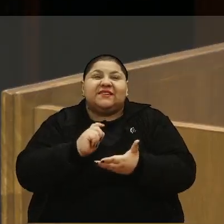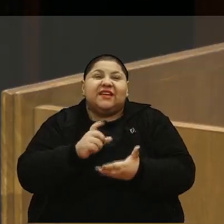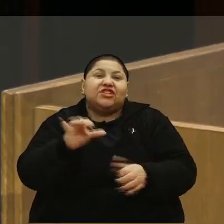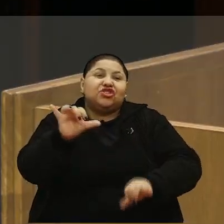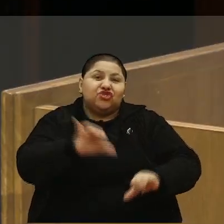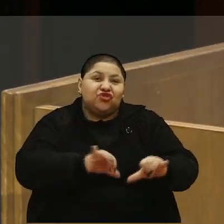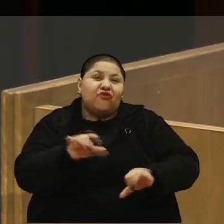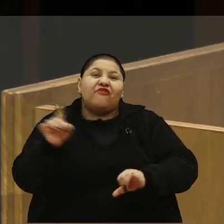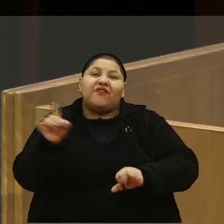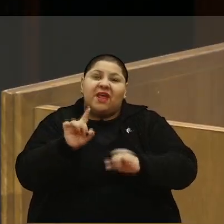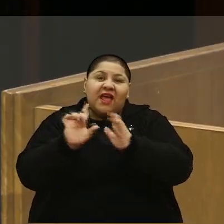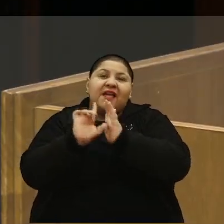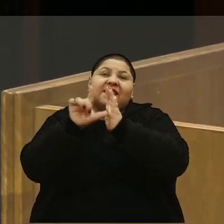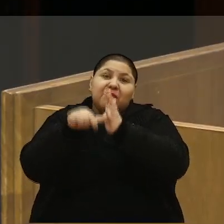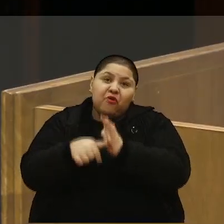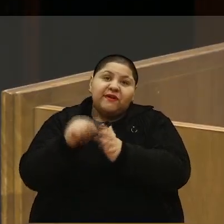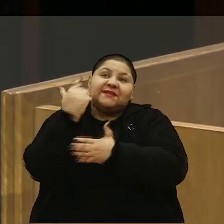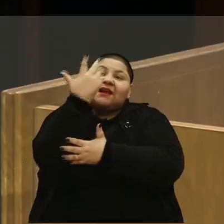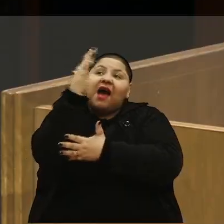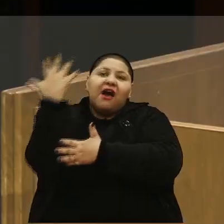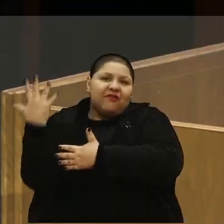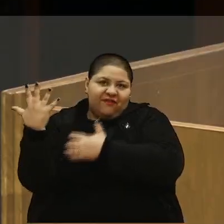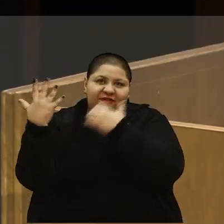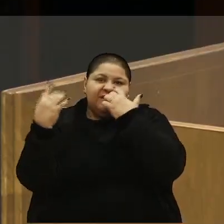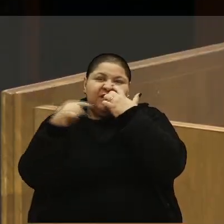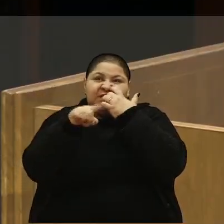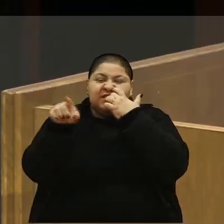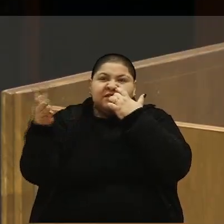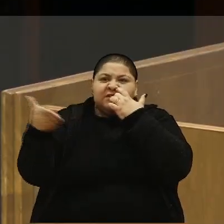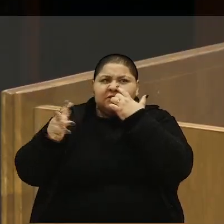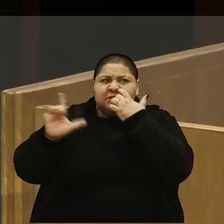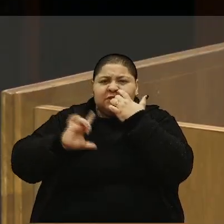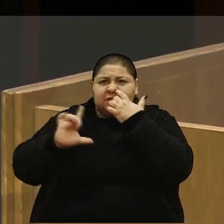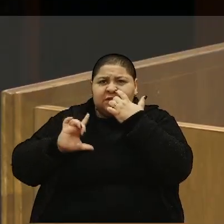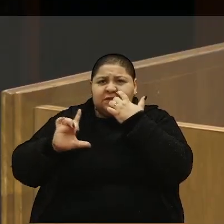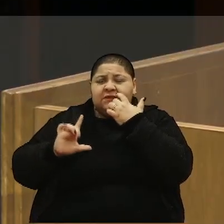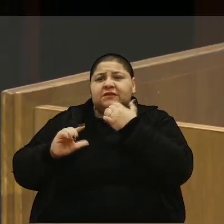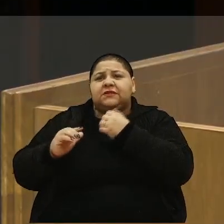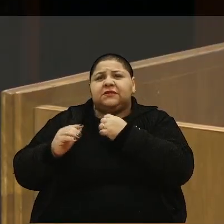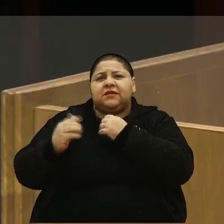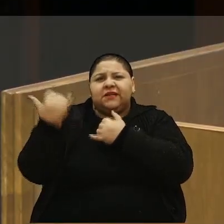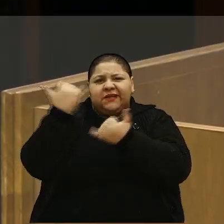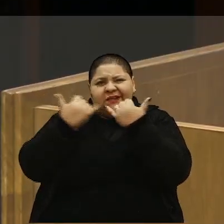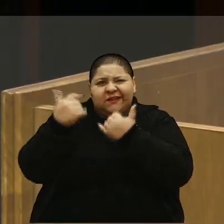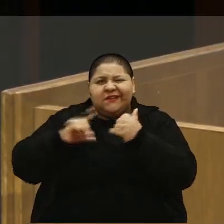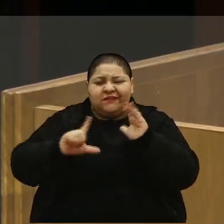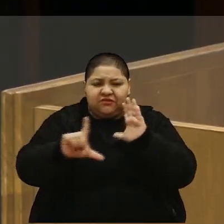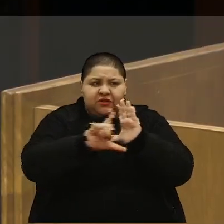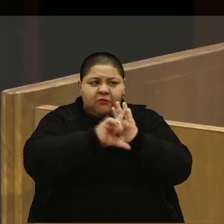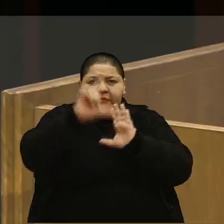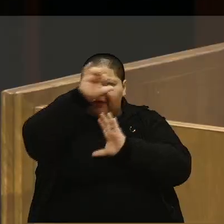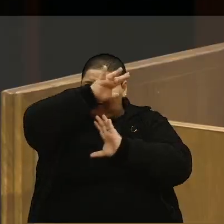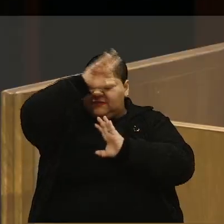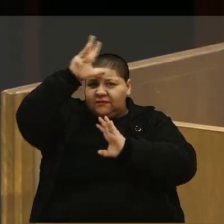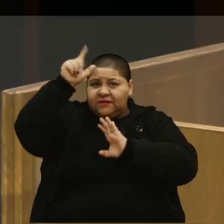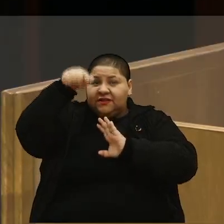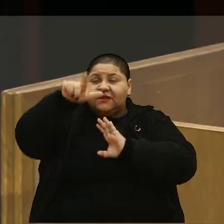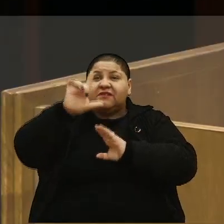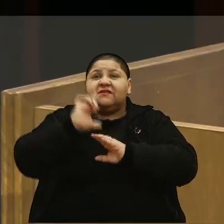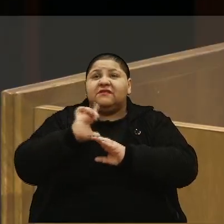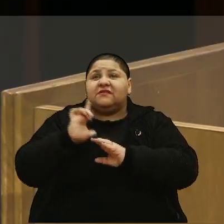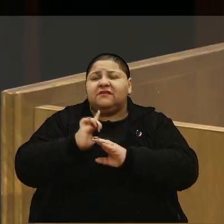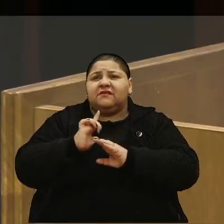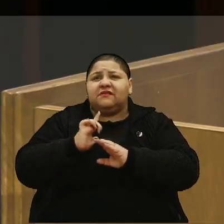é depois a árvore. Né? Se você hoje tem, inclusive, as orientações, tem uma lei do município, que você tem